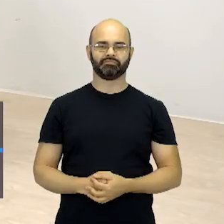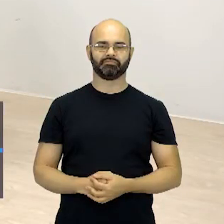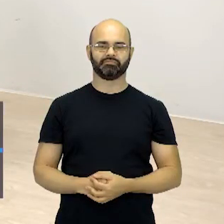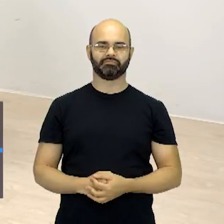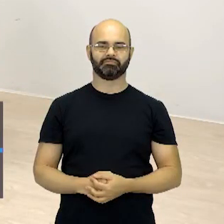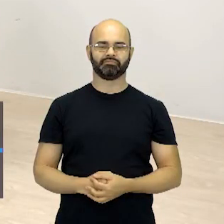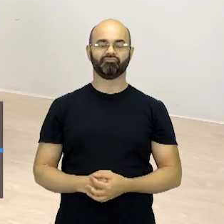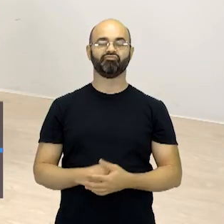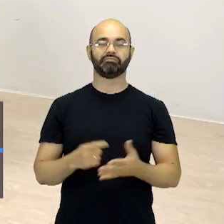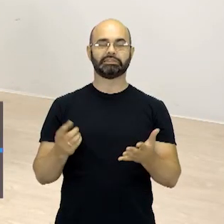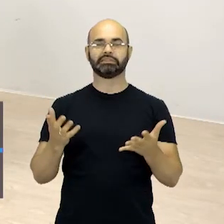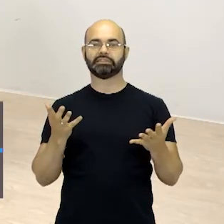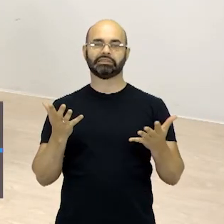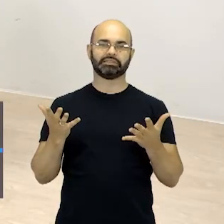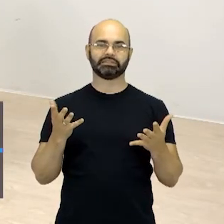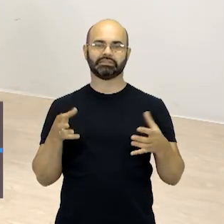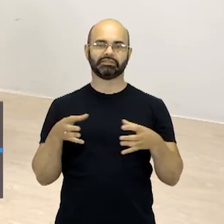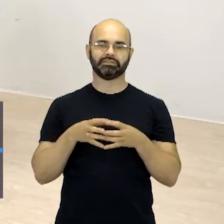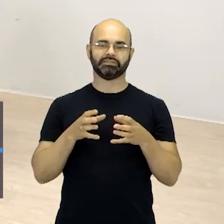Ficaram divididos, Pro.